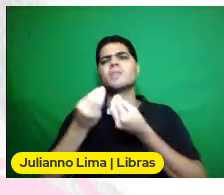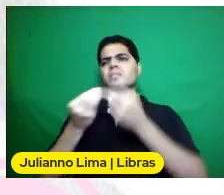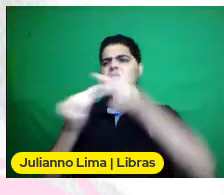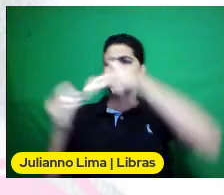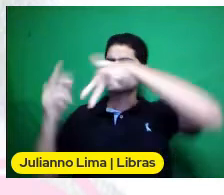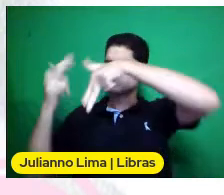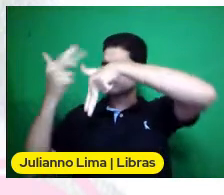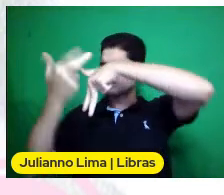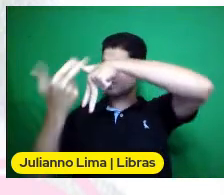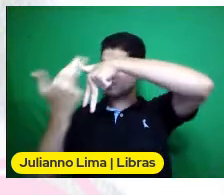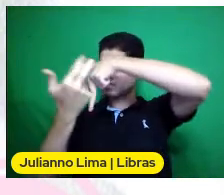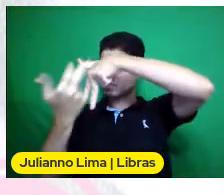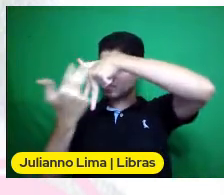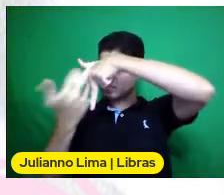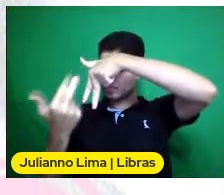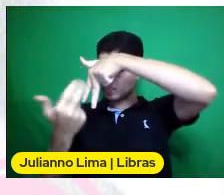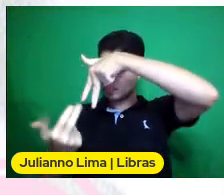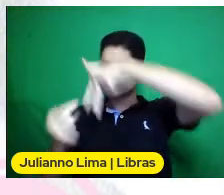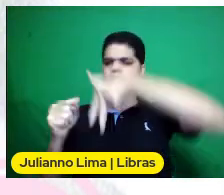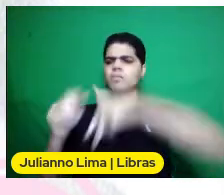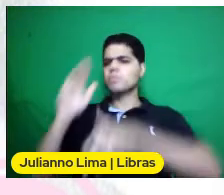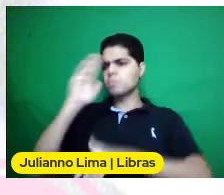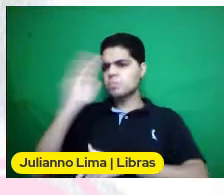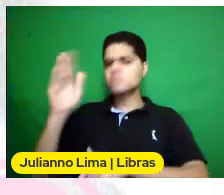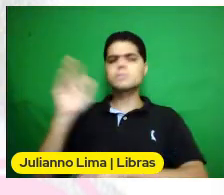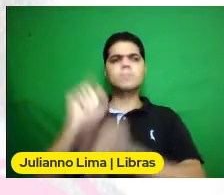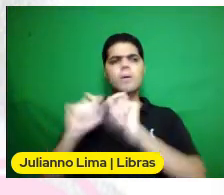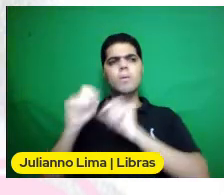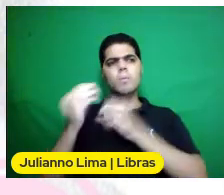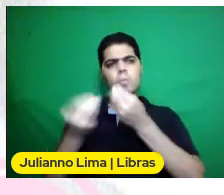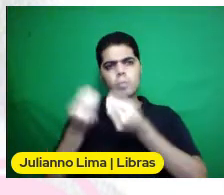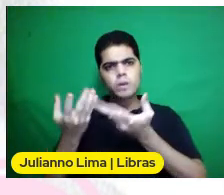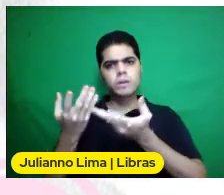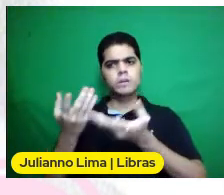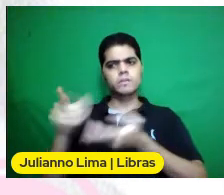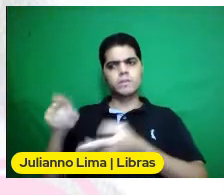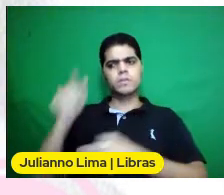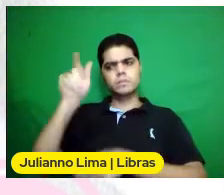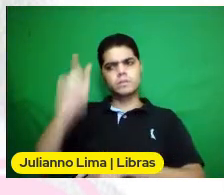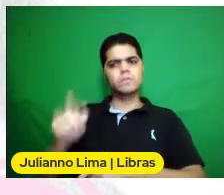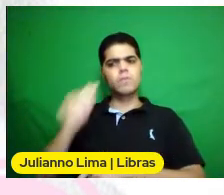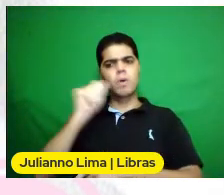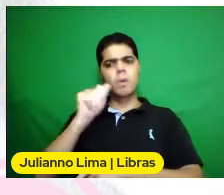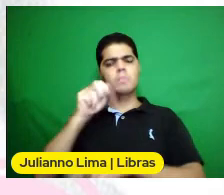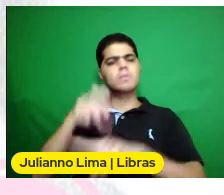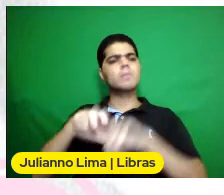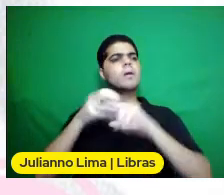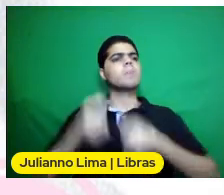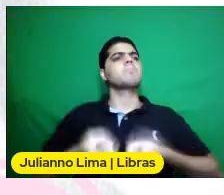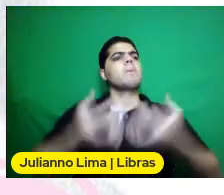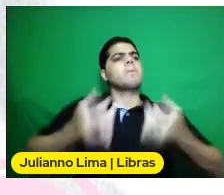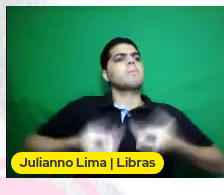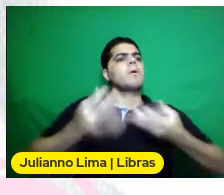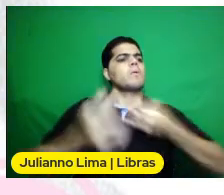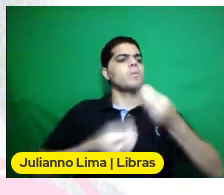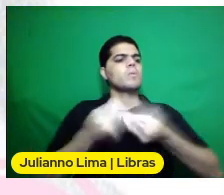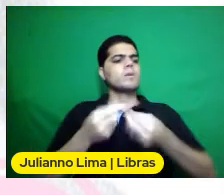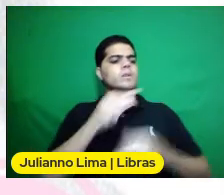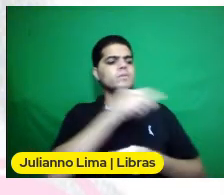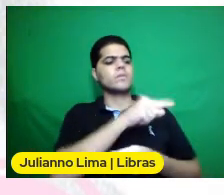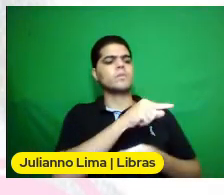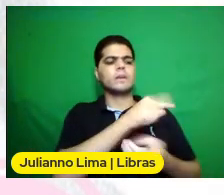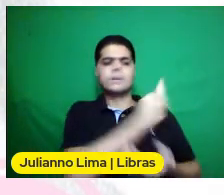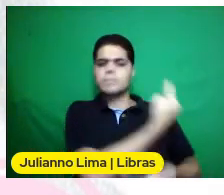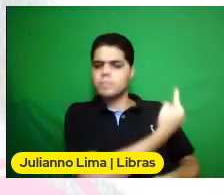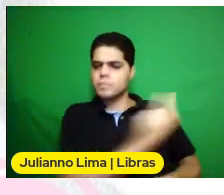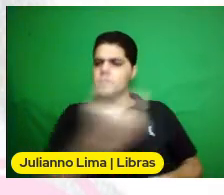qual vai ser o ponto principal da história dela? Porque o que motivou a mulher, naquela época, a sair, querer lutar na guerra? Como, sabe, por que as outras